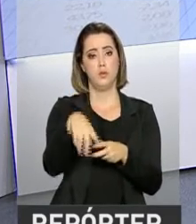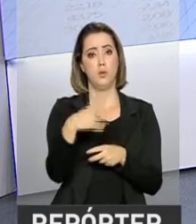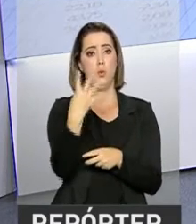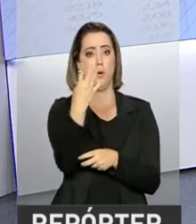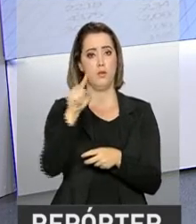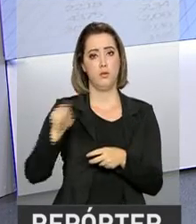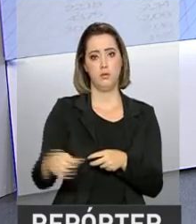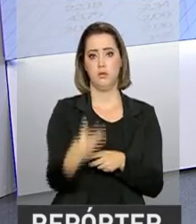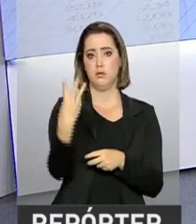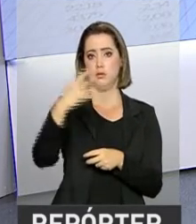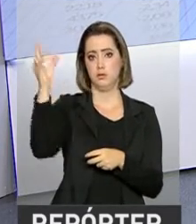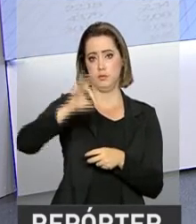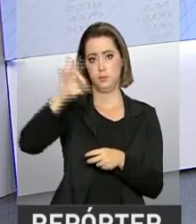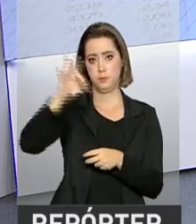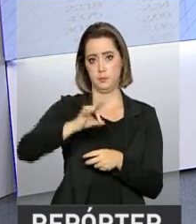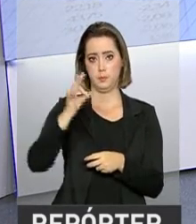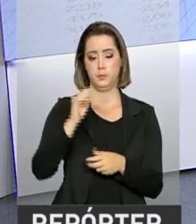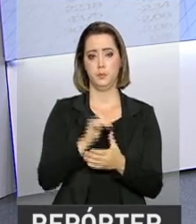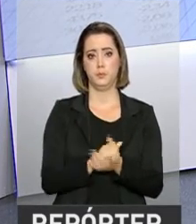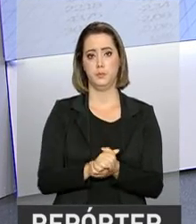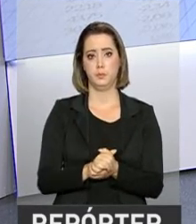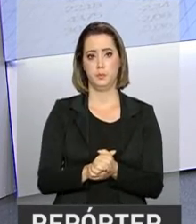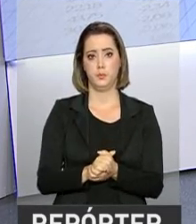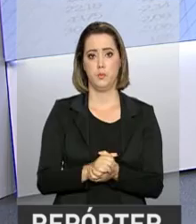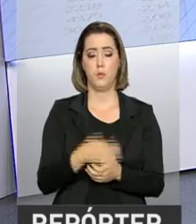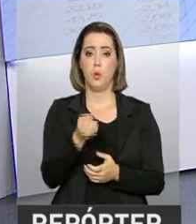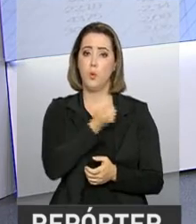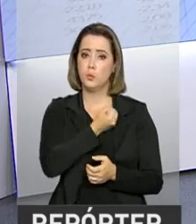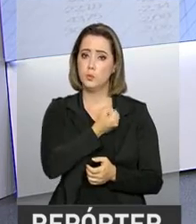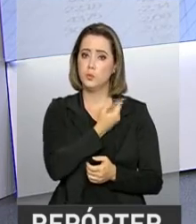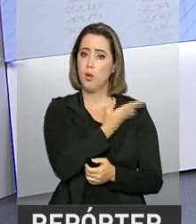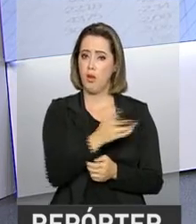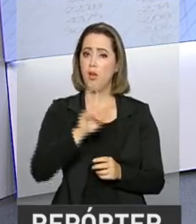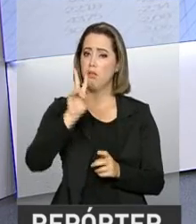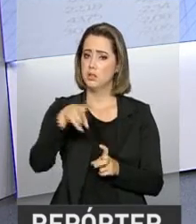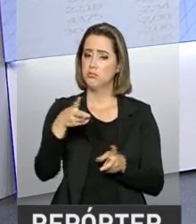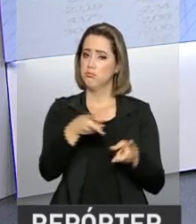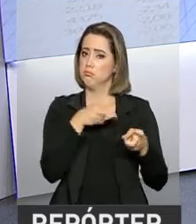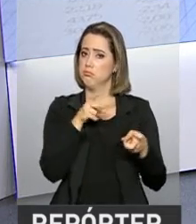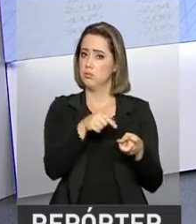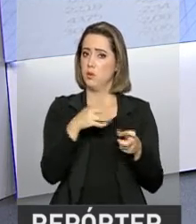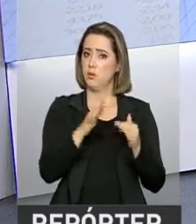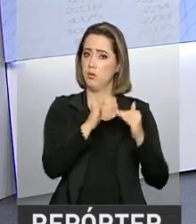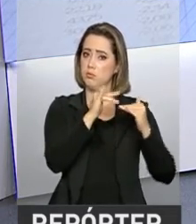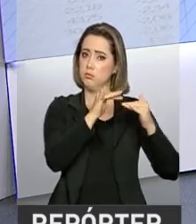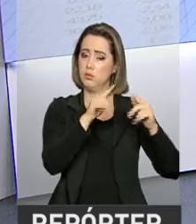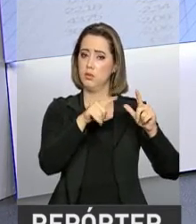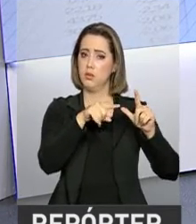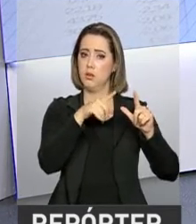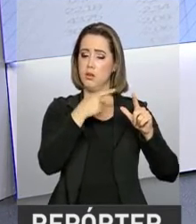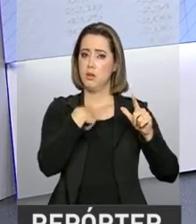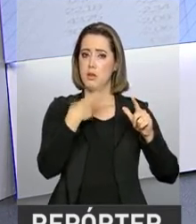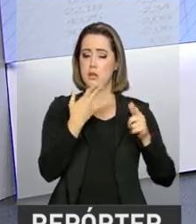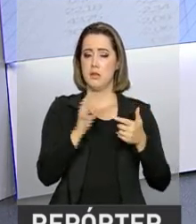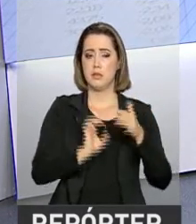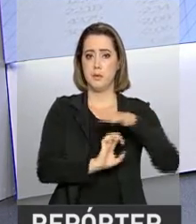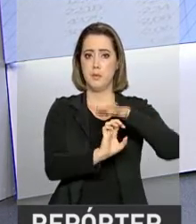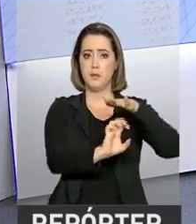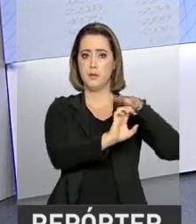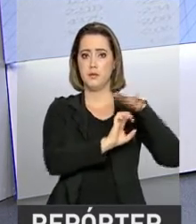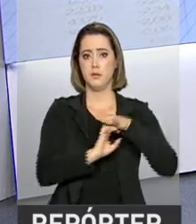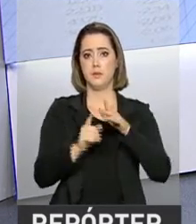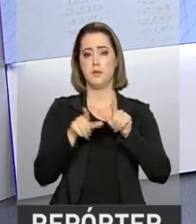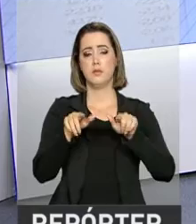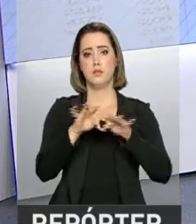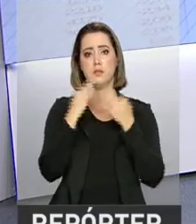é de 4,3 por cento os números são reflexo da desalavancagem das empresas e